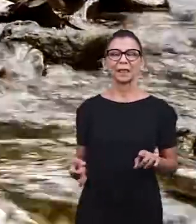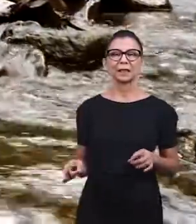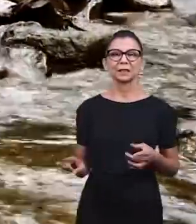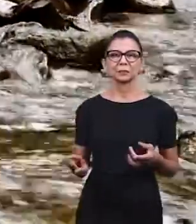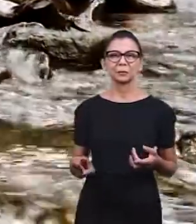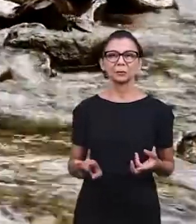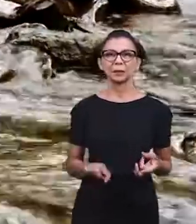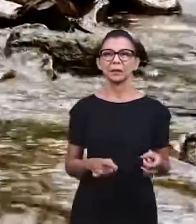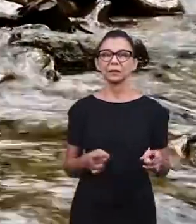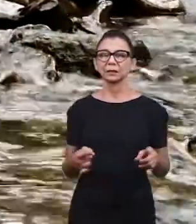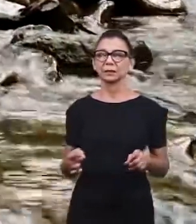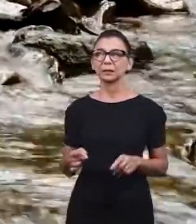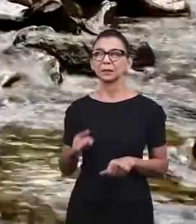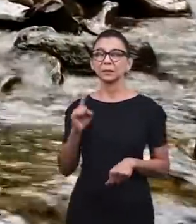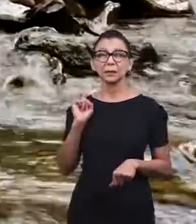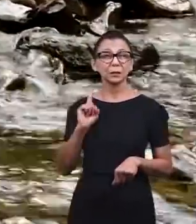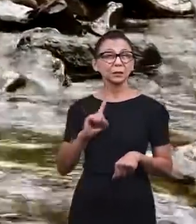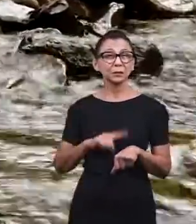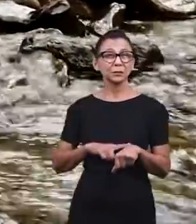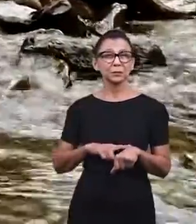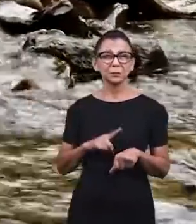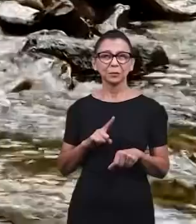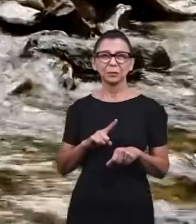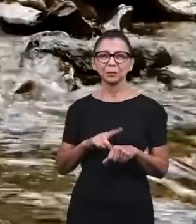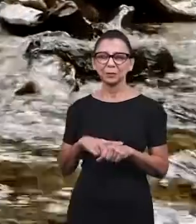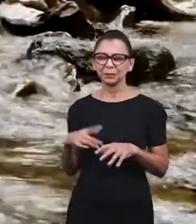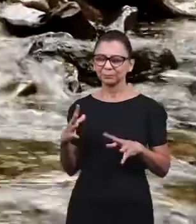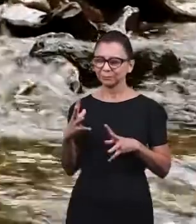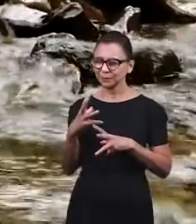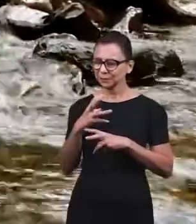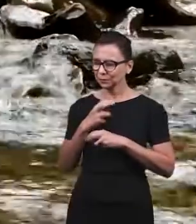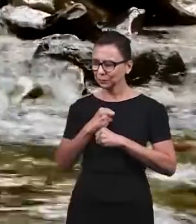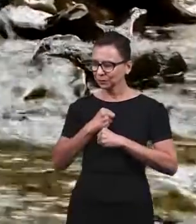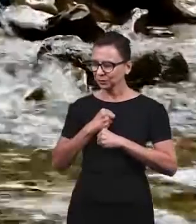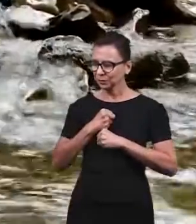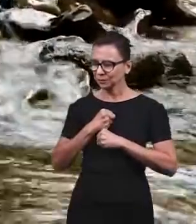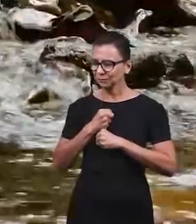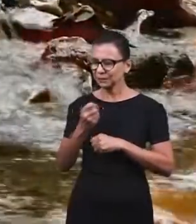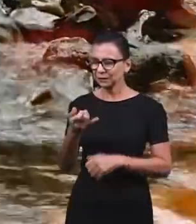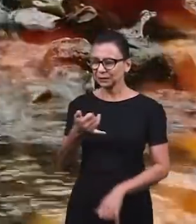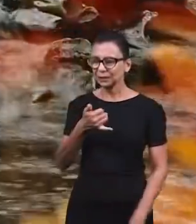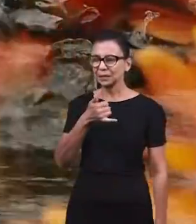Só uma voz me basta